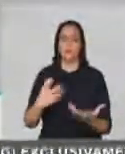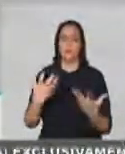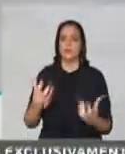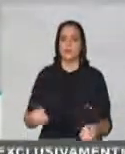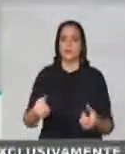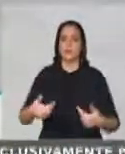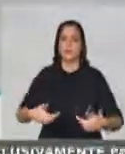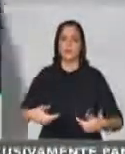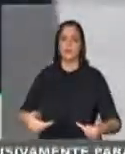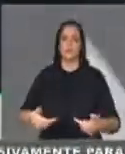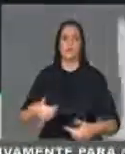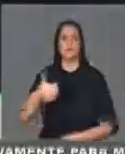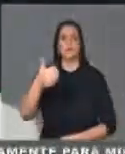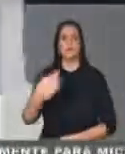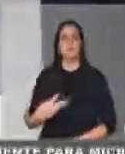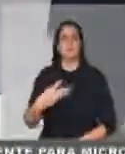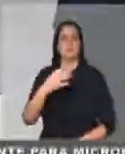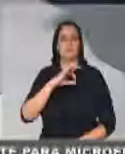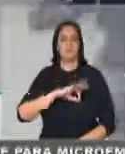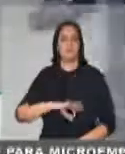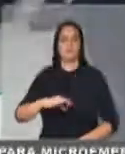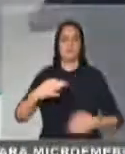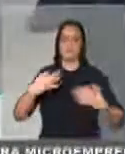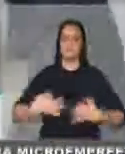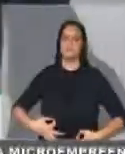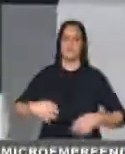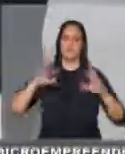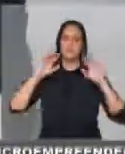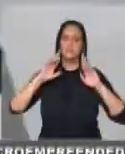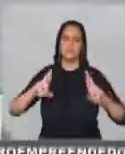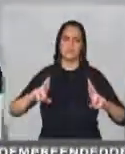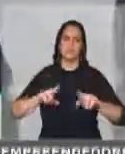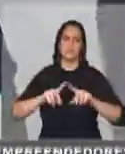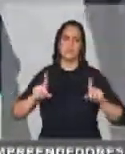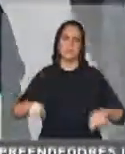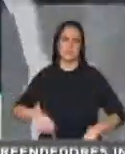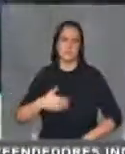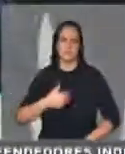do pagamento do 13º e pela dignidade dos profissionais dos servidores públicos de Minas Gerais.